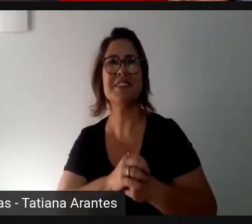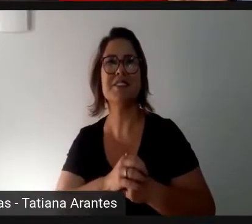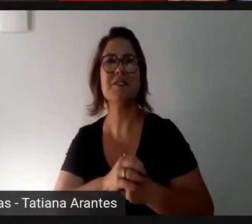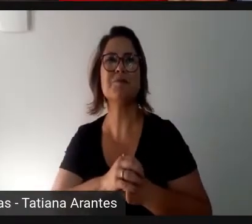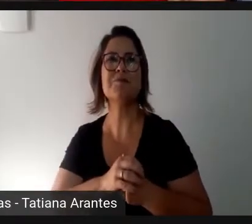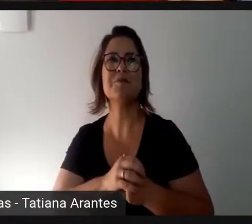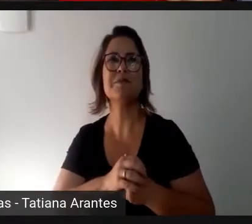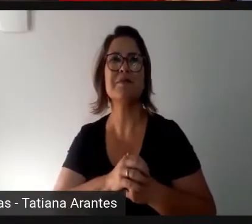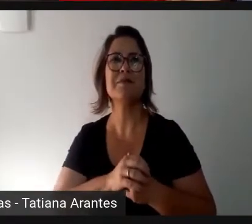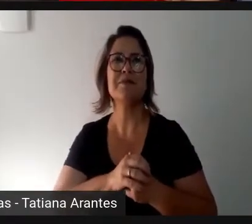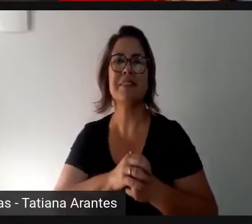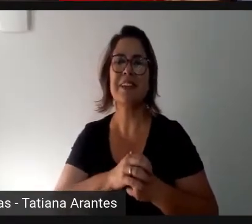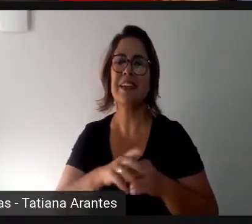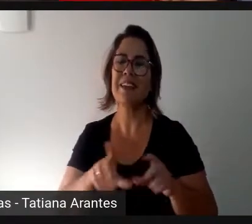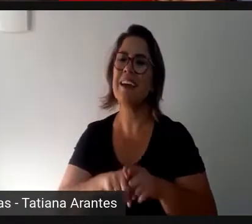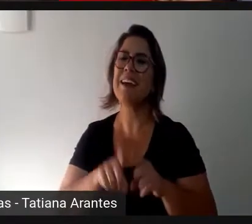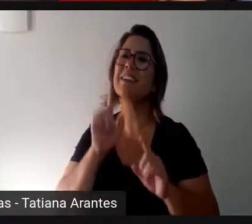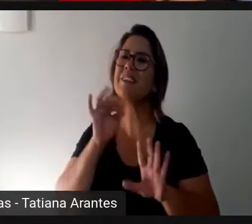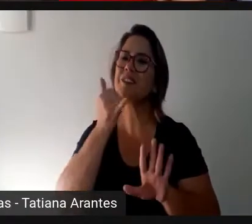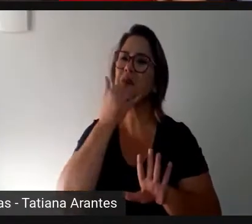própria inteligência, Rafael.